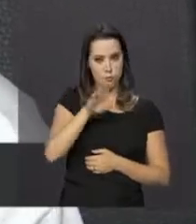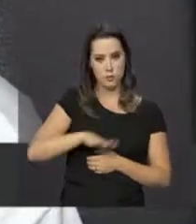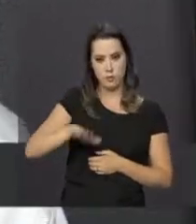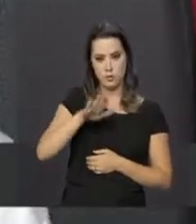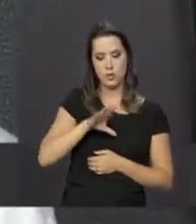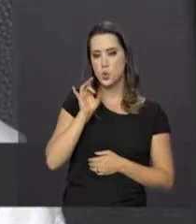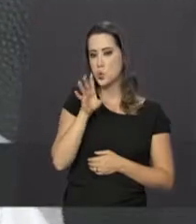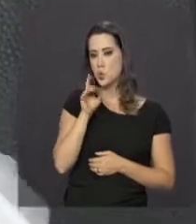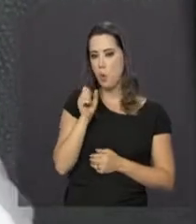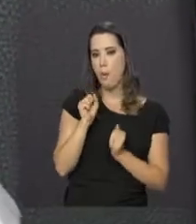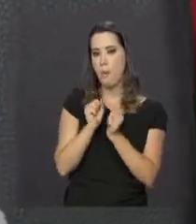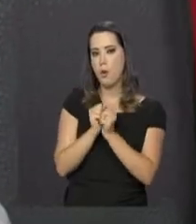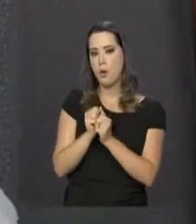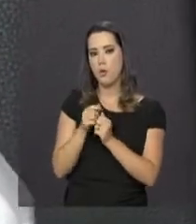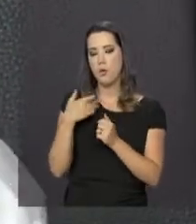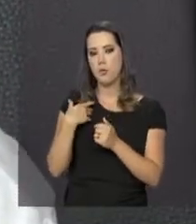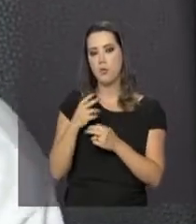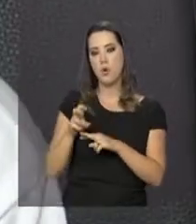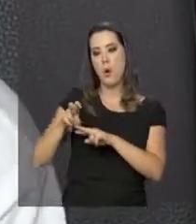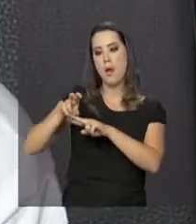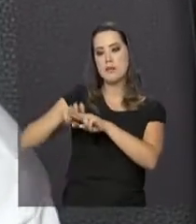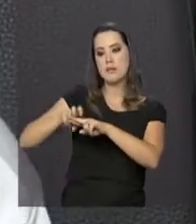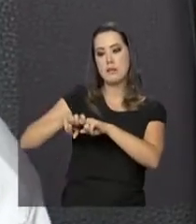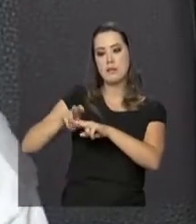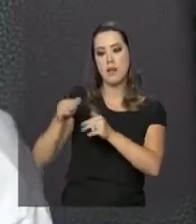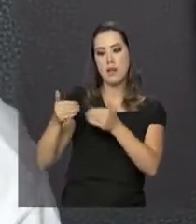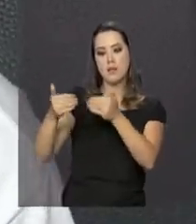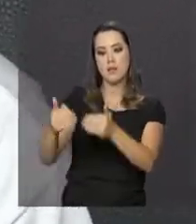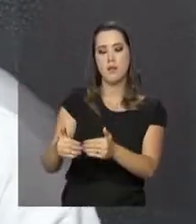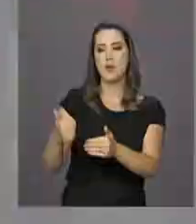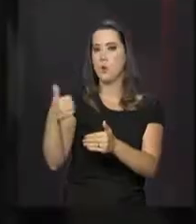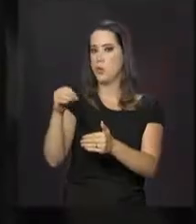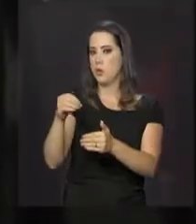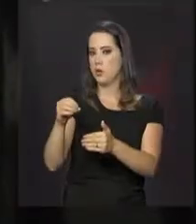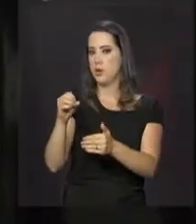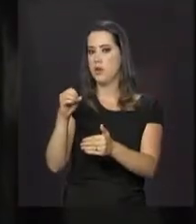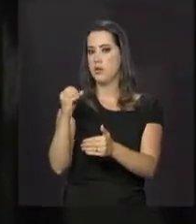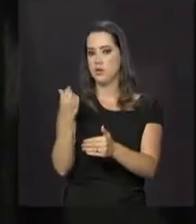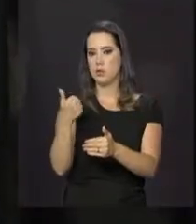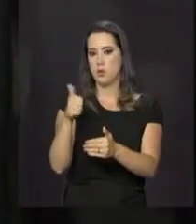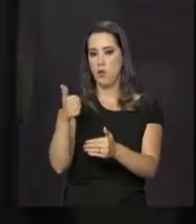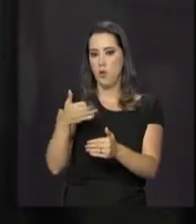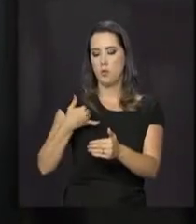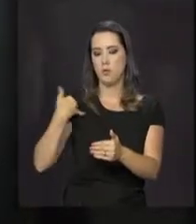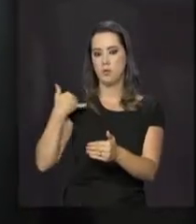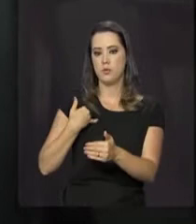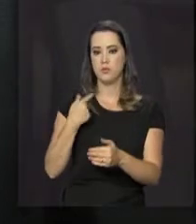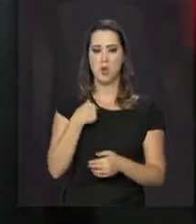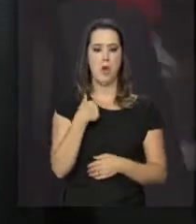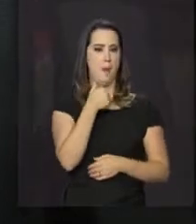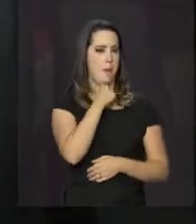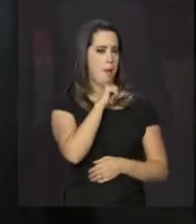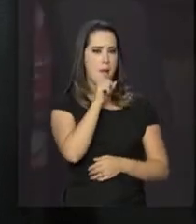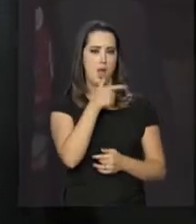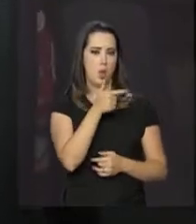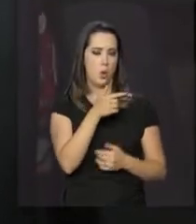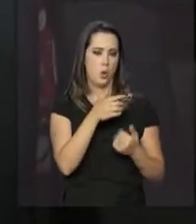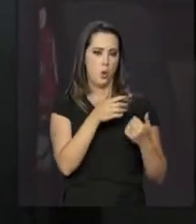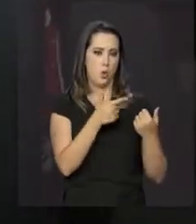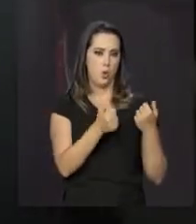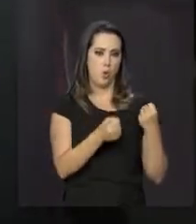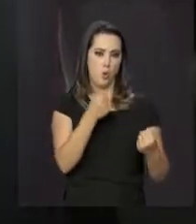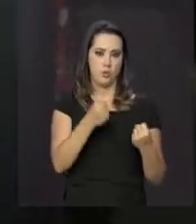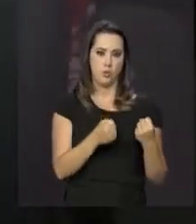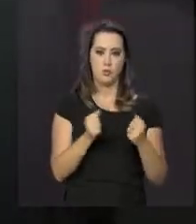só pode ir no banco da frente com um mês a outro com 15 amanhã dirija aí quando aninha muito do